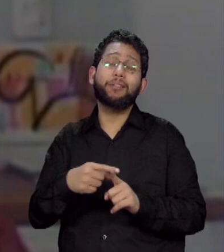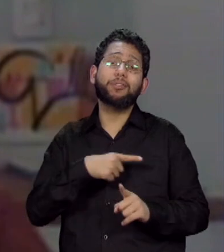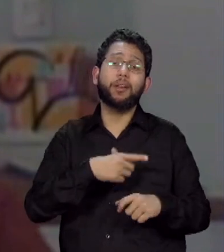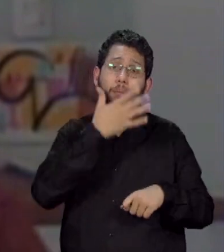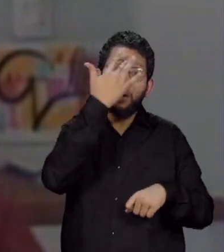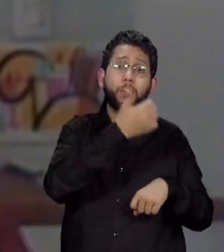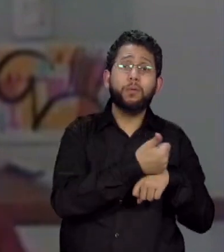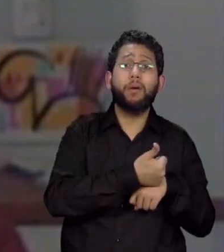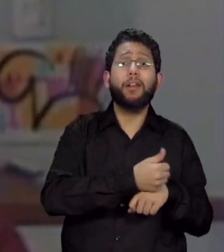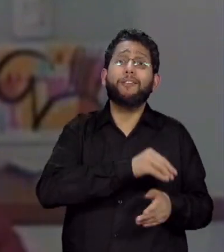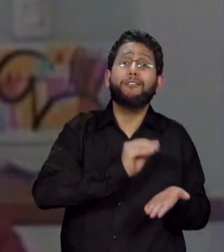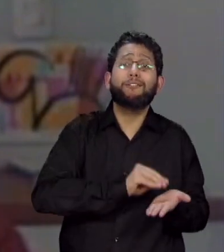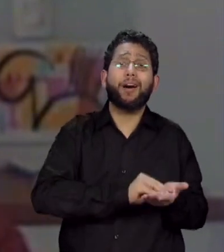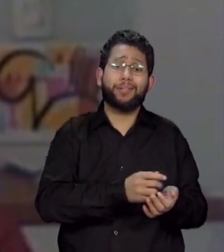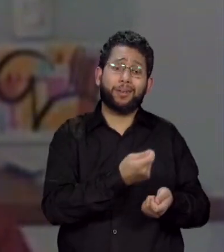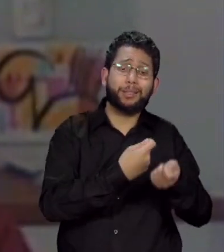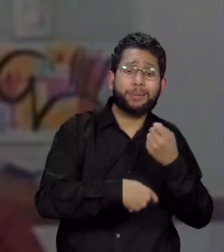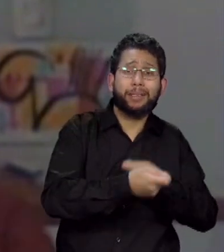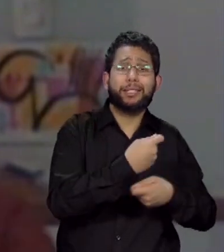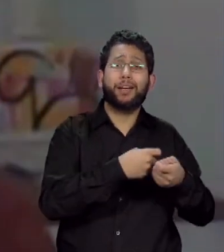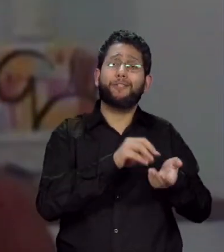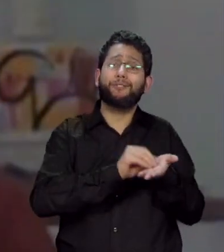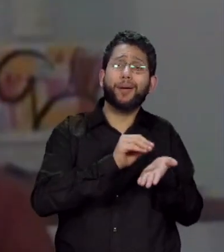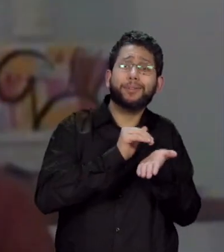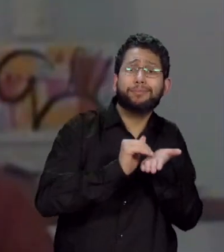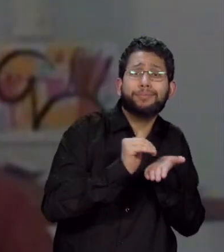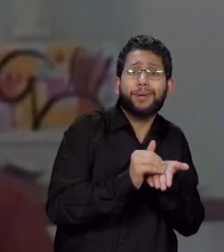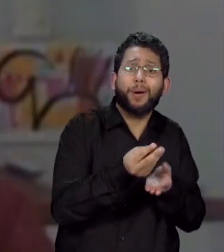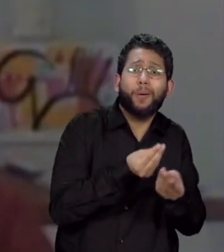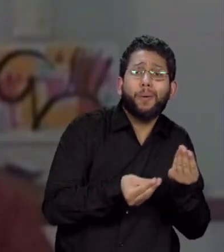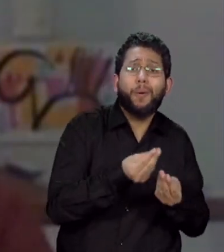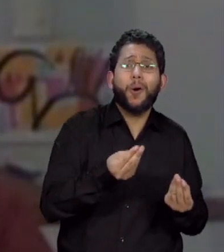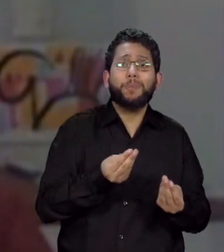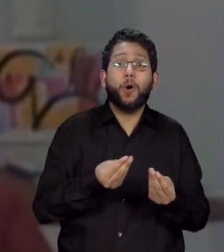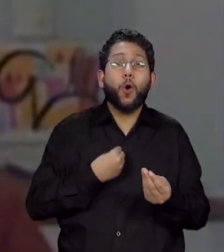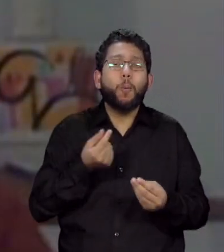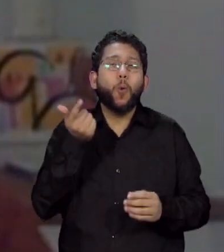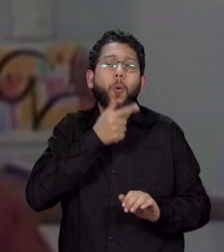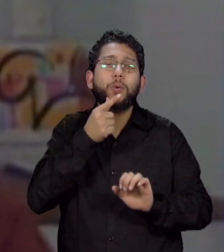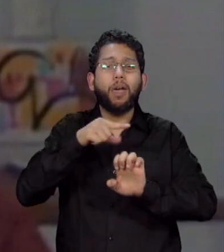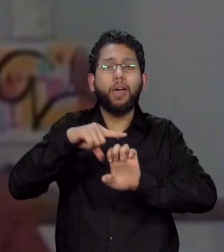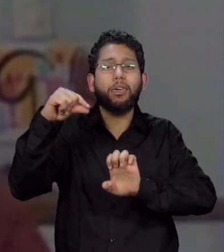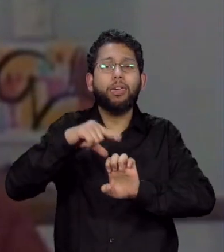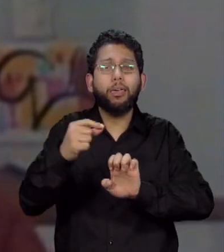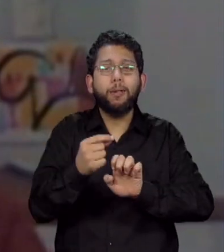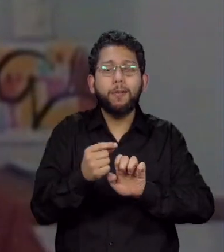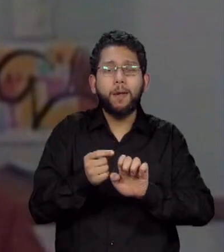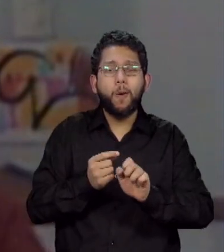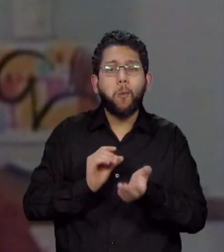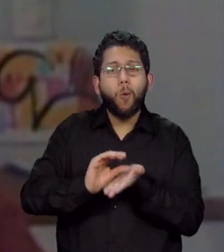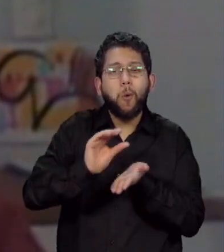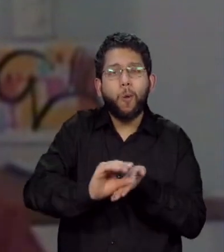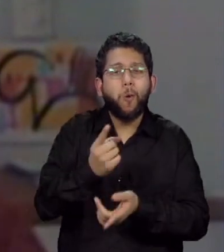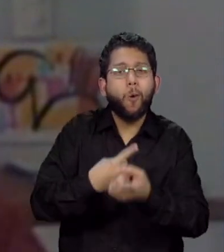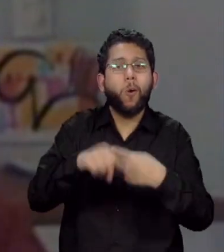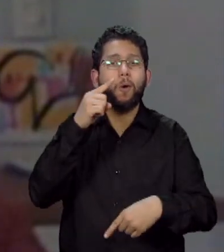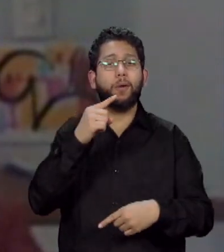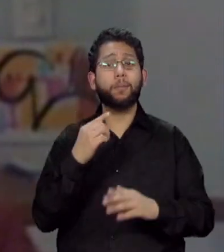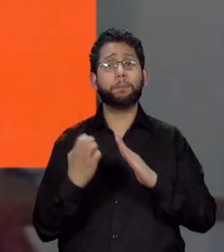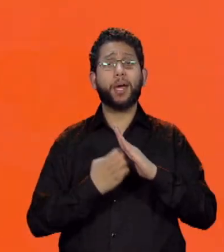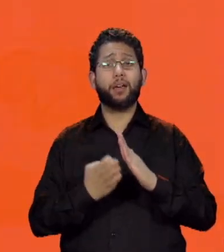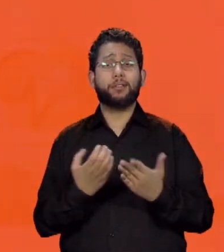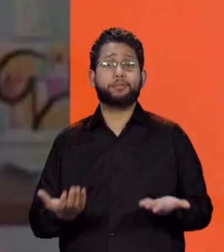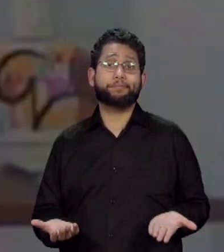aí tendo que lidar, tendo que empreender com a sua própria empresa,